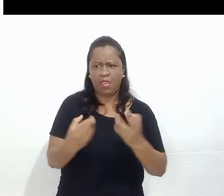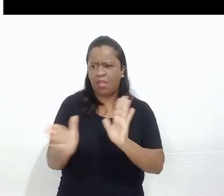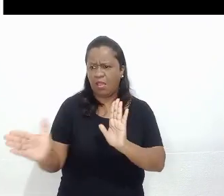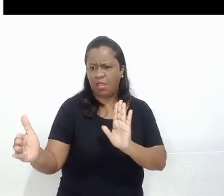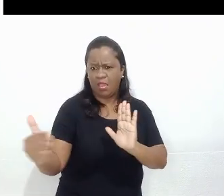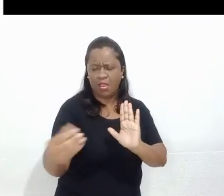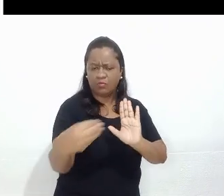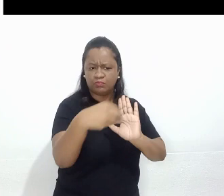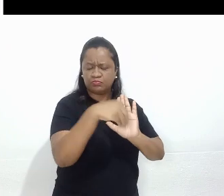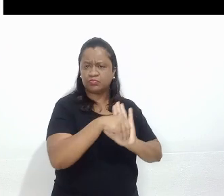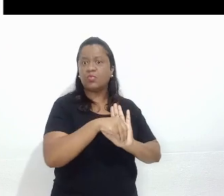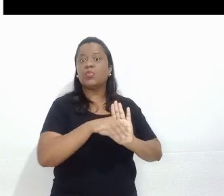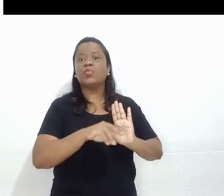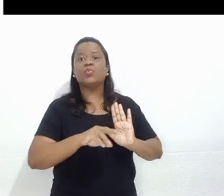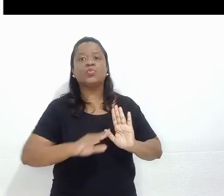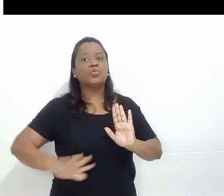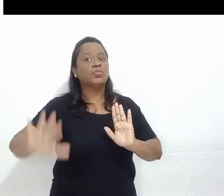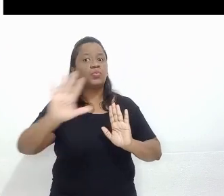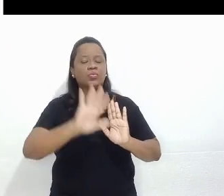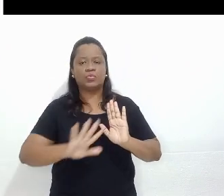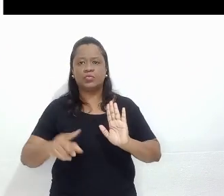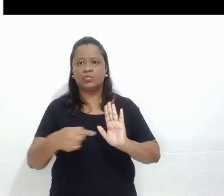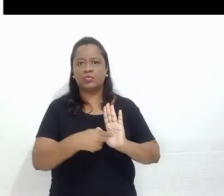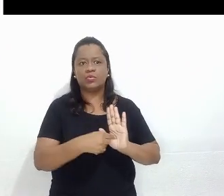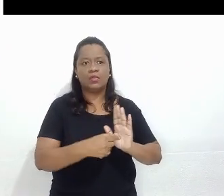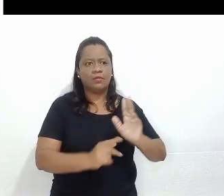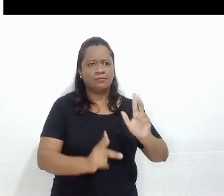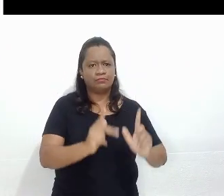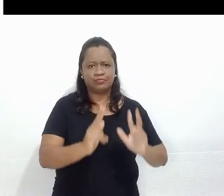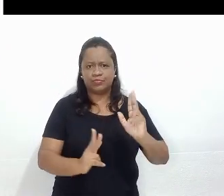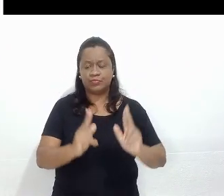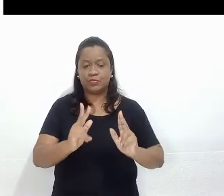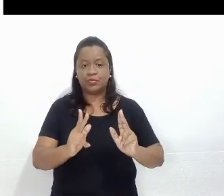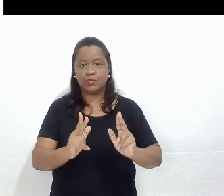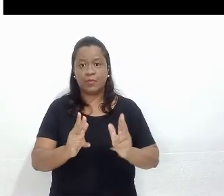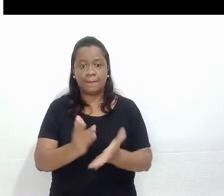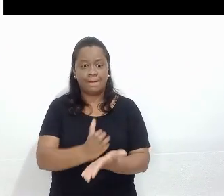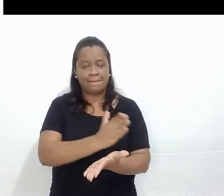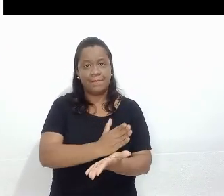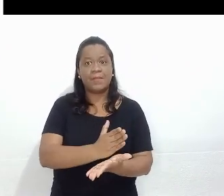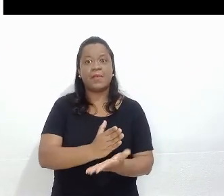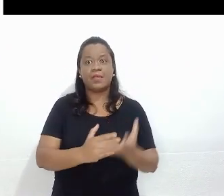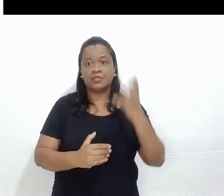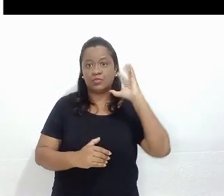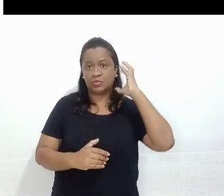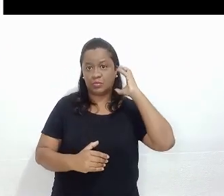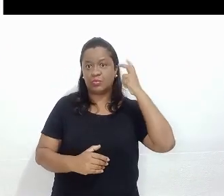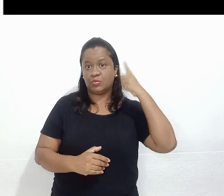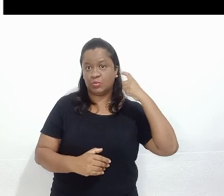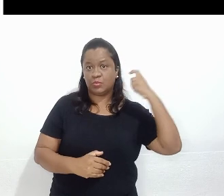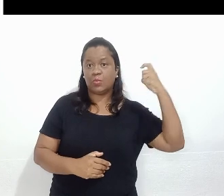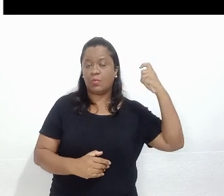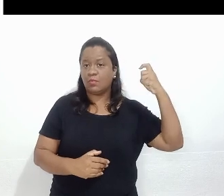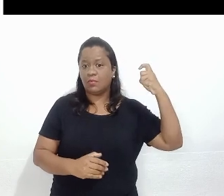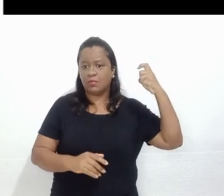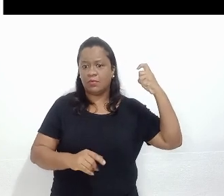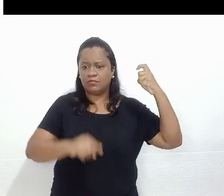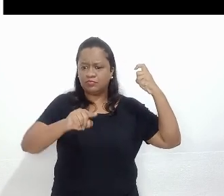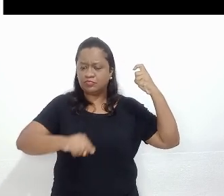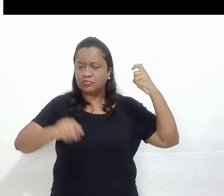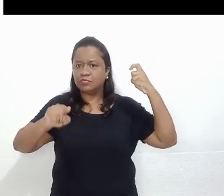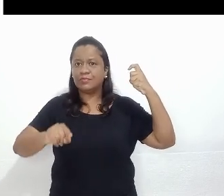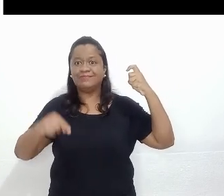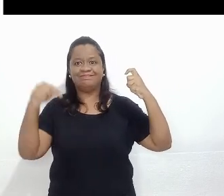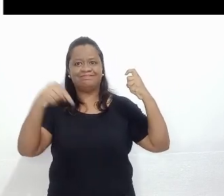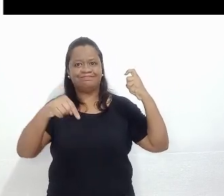dentro dele, além de toda a montagem, inclusive a parte de som dele também, de mixagem, é maravilhosa, e ele é de